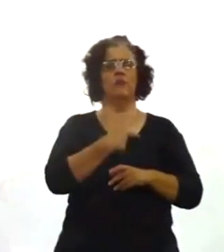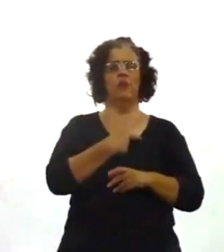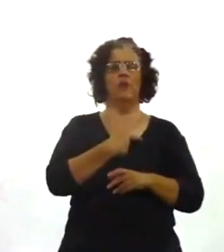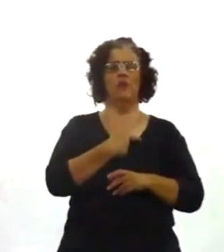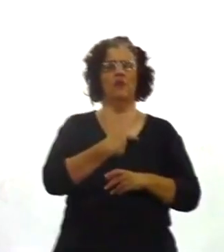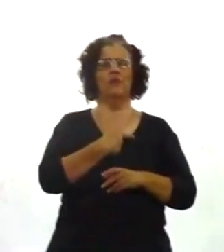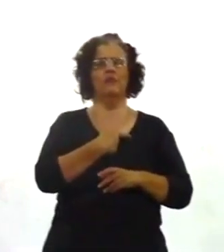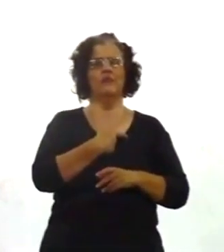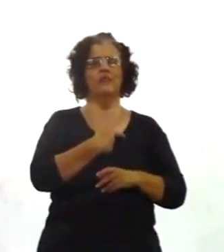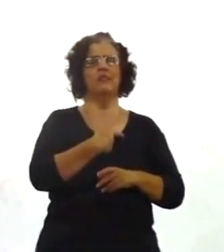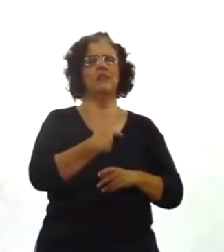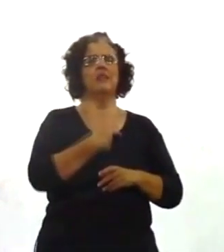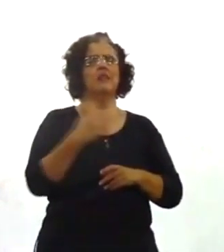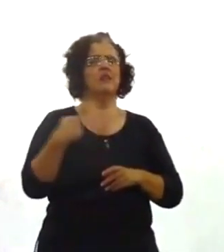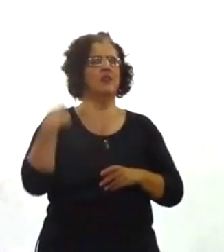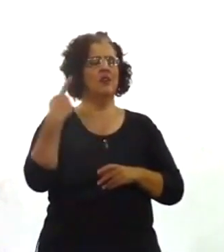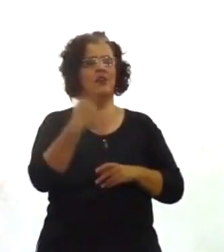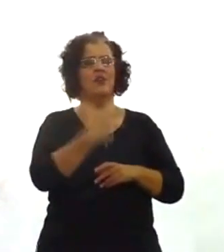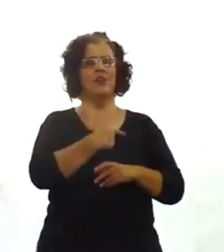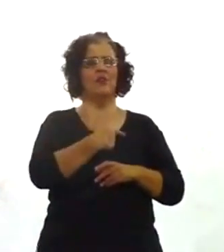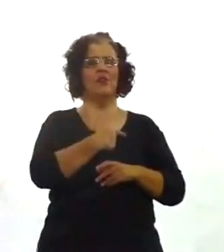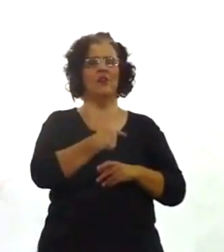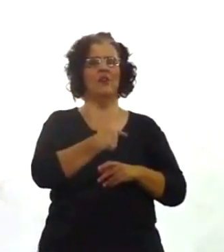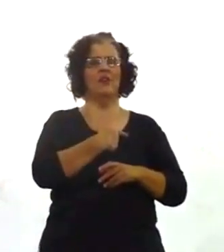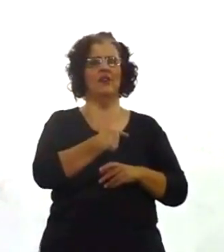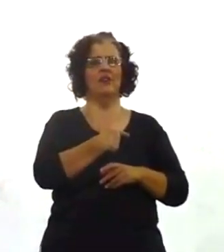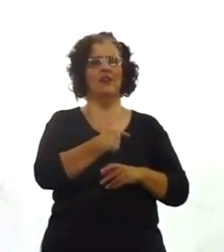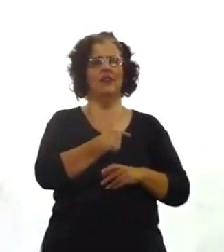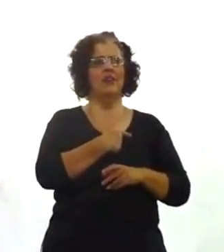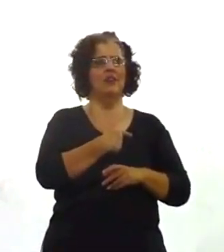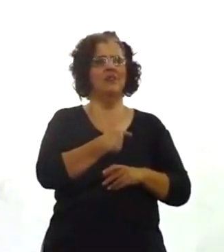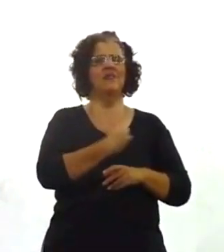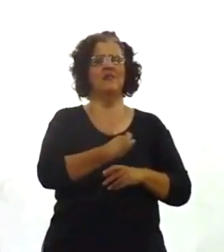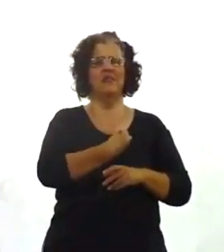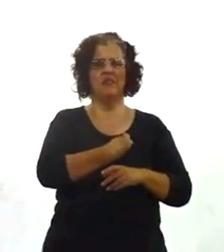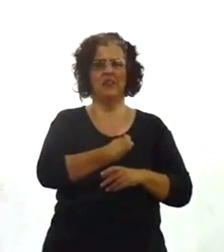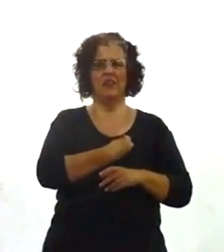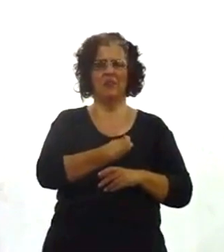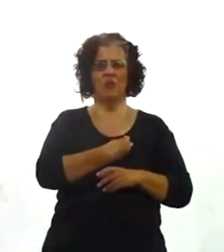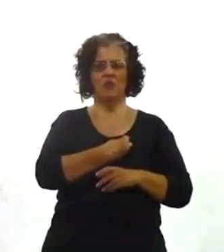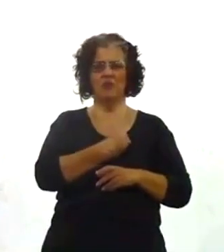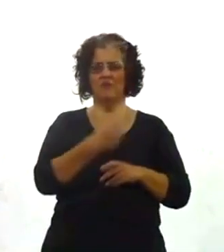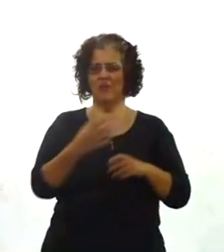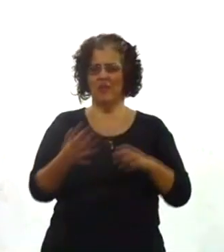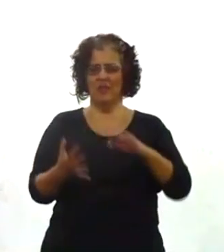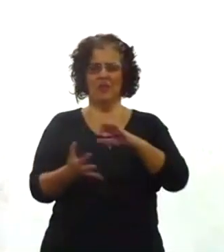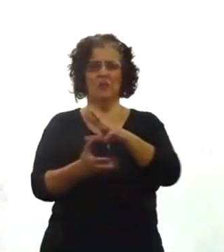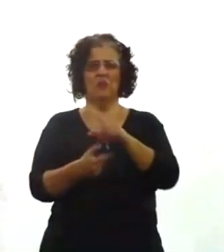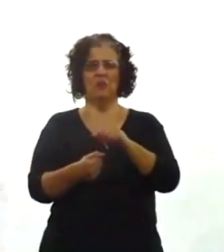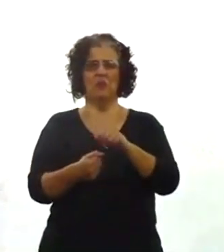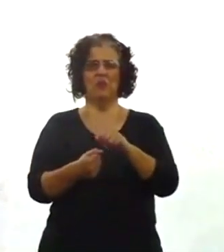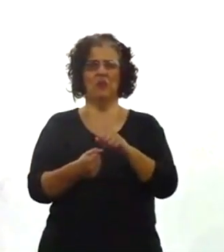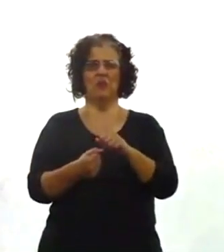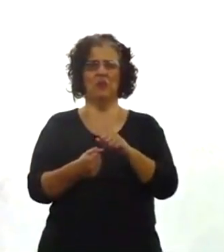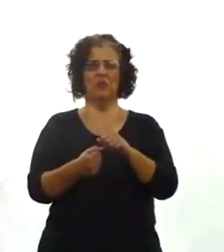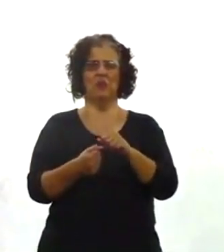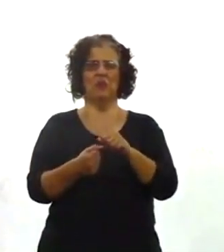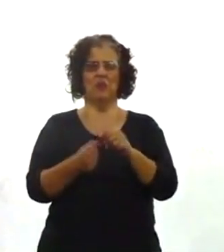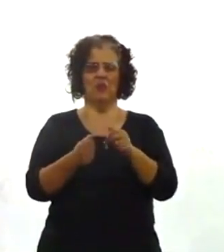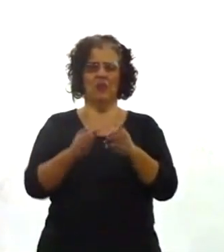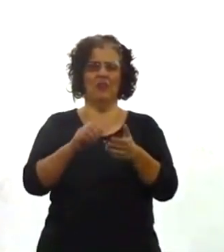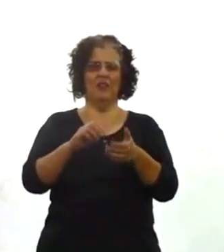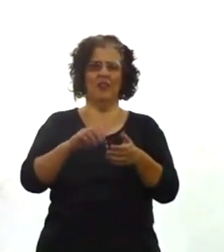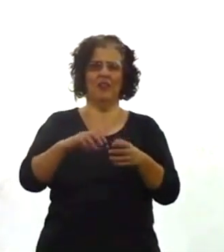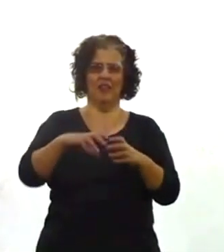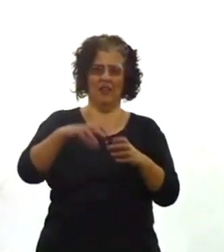no meio de bilhões de latas amassadas como as nossas, mas nós é que fizemos o